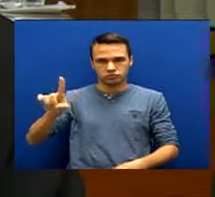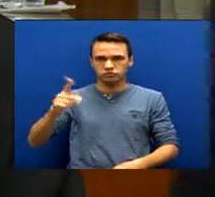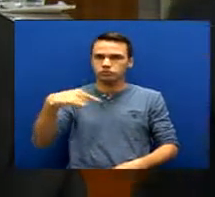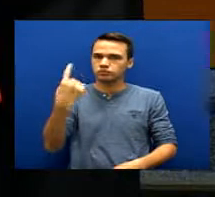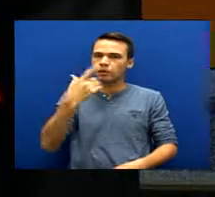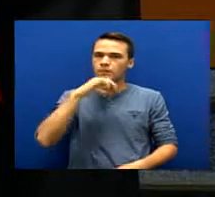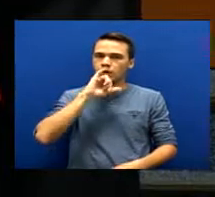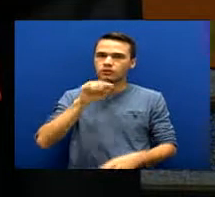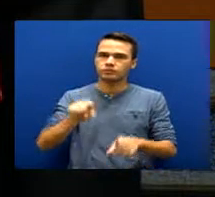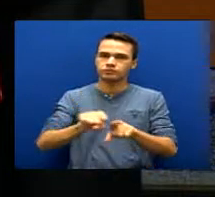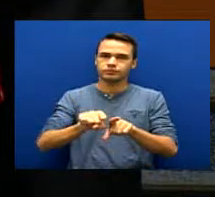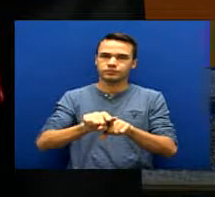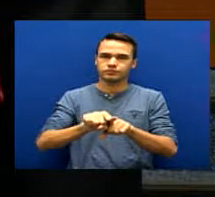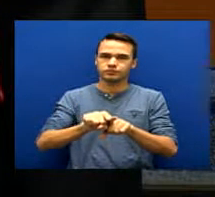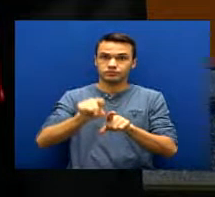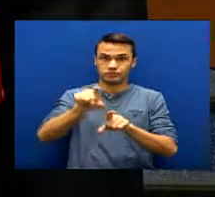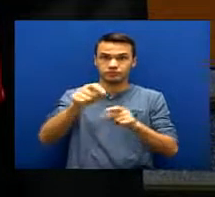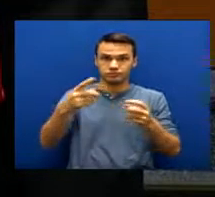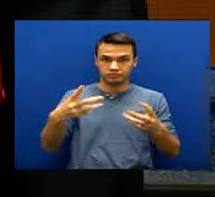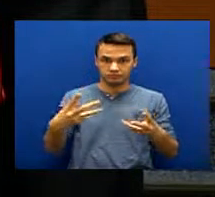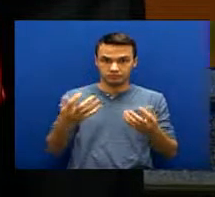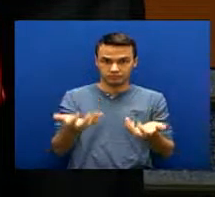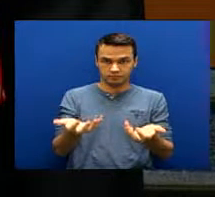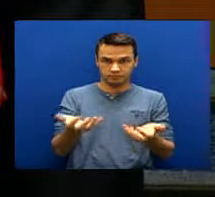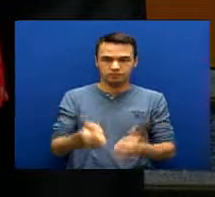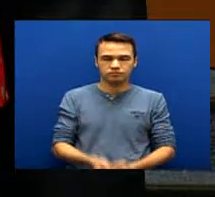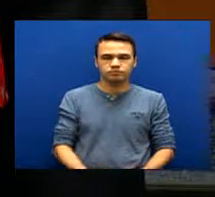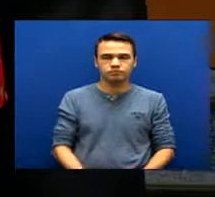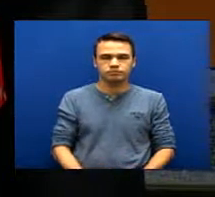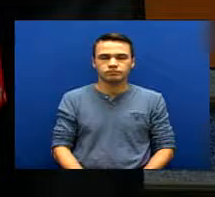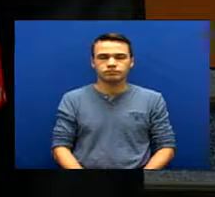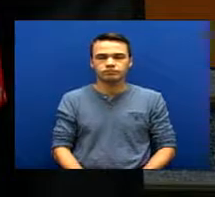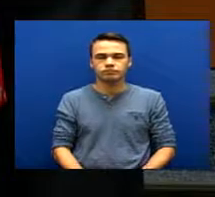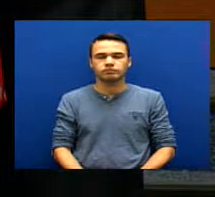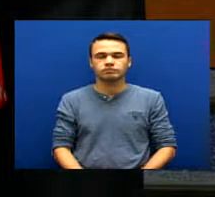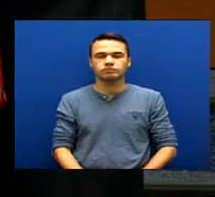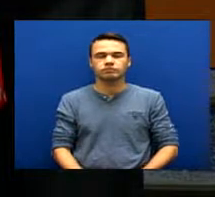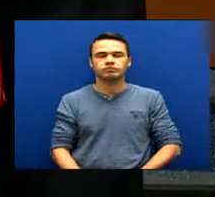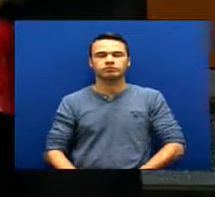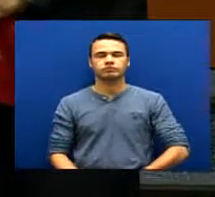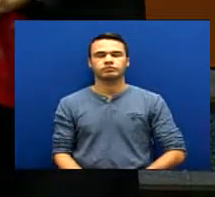memória dos mártires do Holocausto,